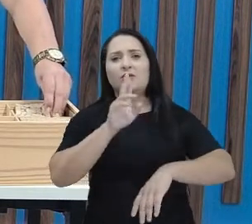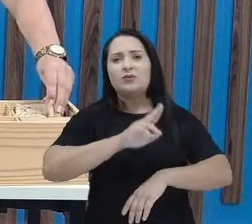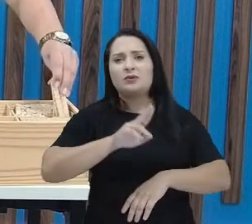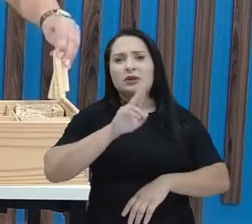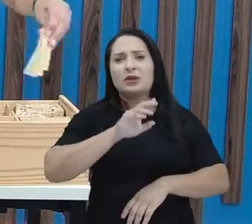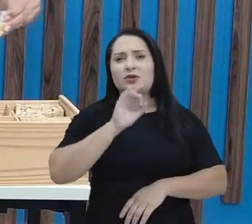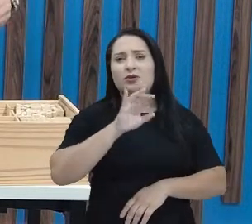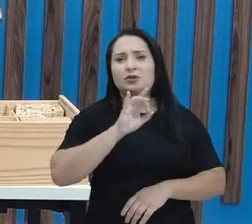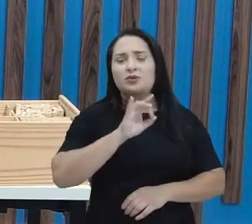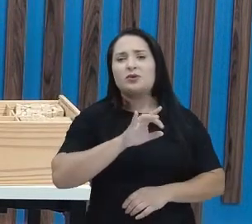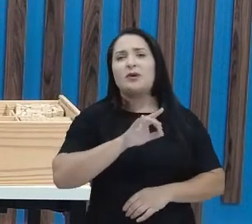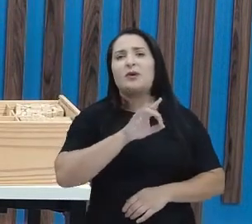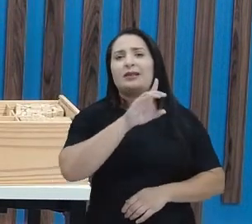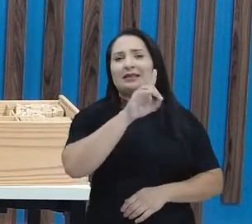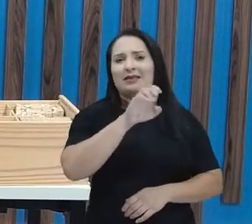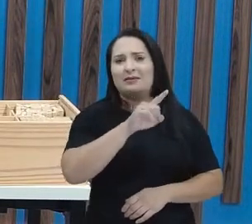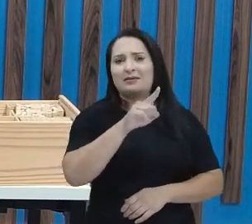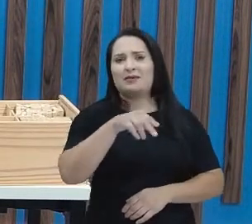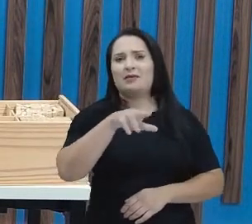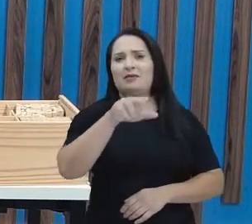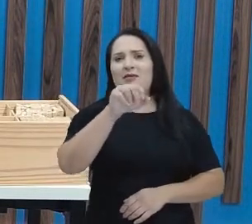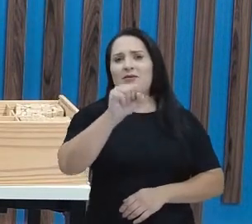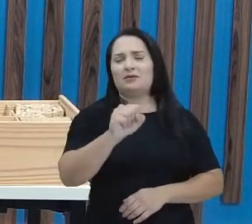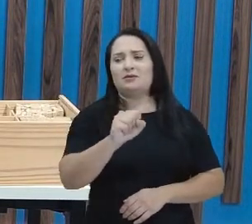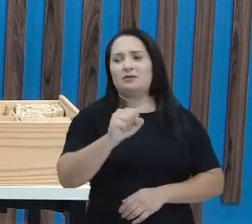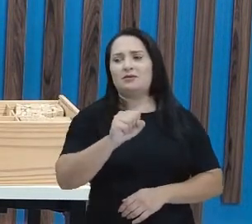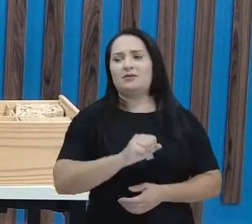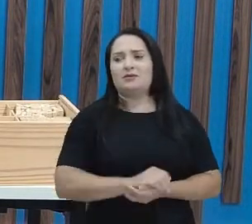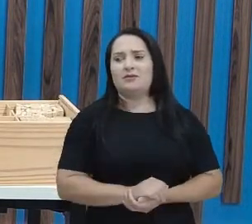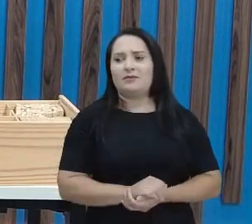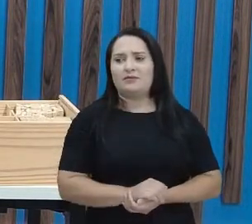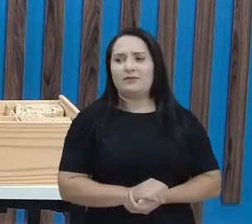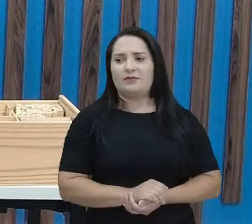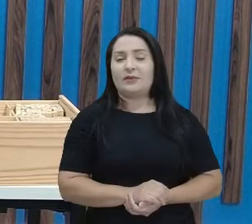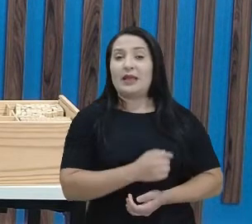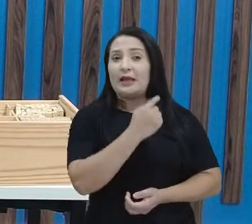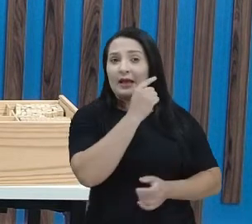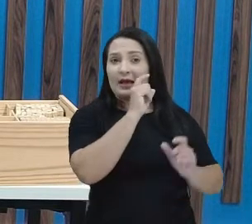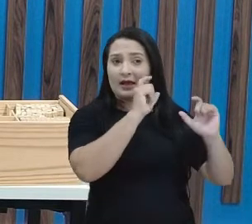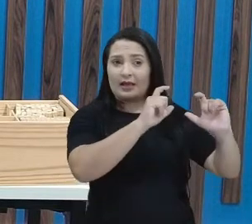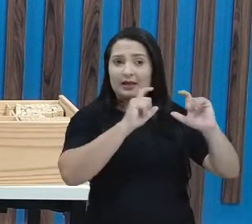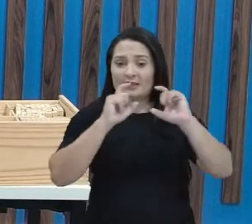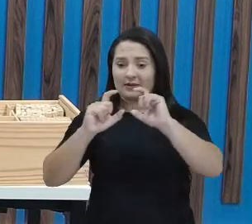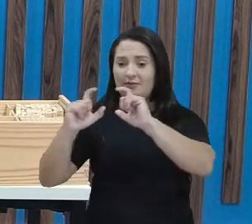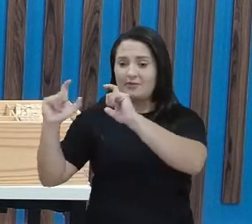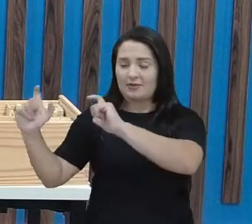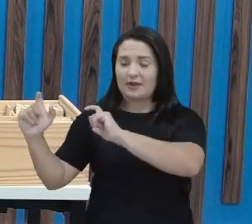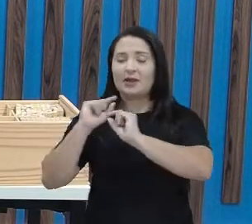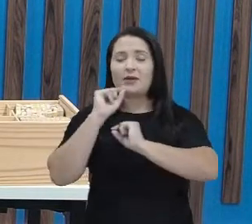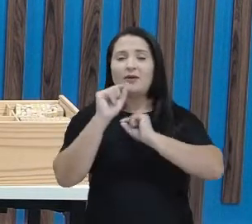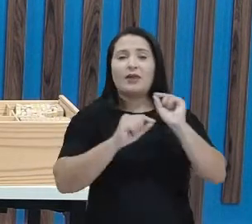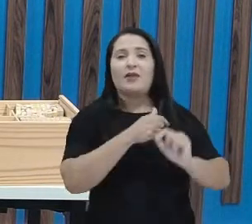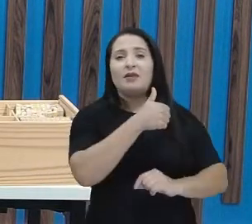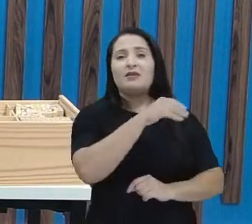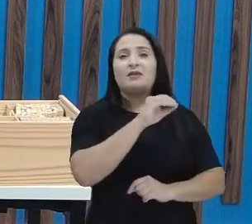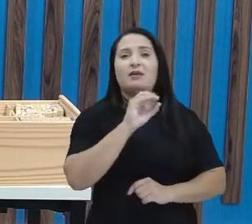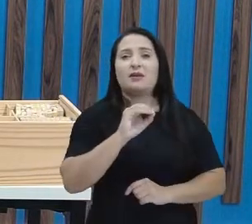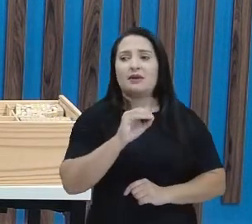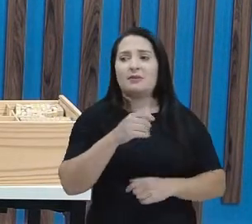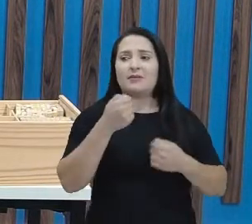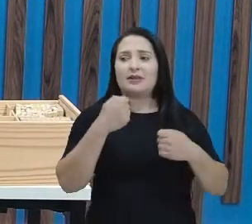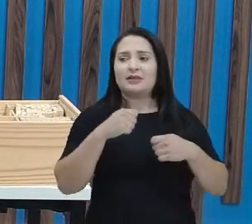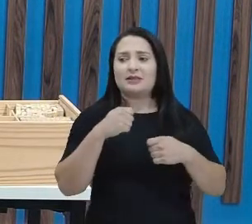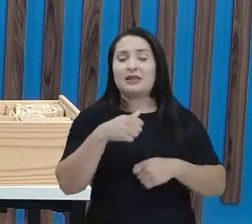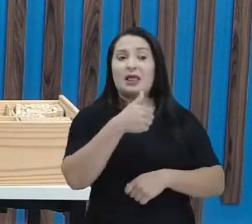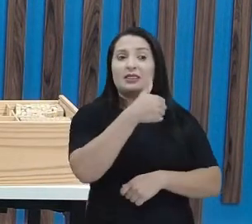usando só as dezenas, né? Dezenas. Aí eu vou colocar cada plaquinha dessa não é 100? Aí vai ter que ser 10 dessas, não